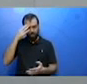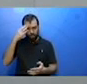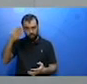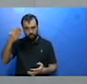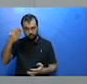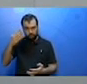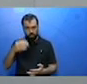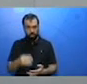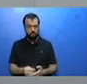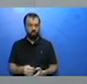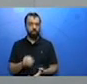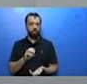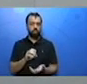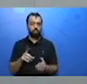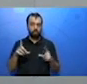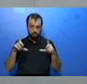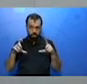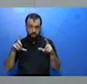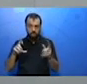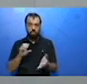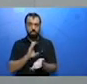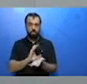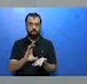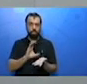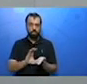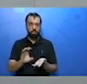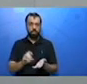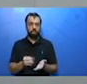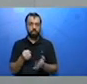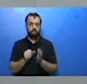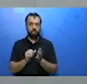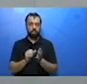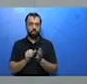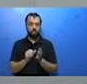Não esqueçam de mandar as atividades para os tutores de vocês. Fiquem com Deus.